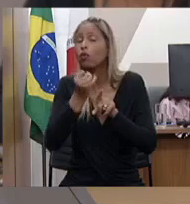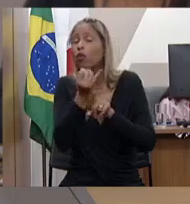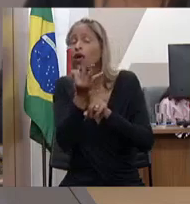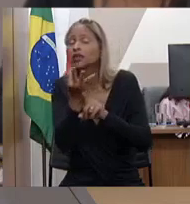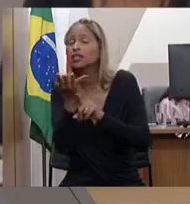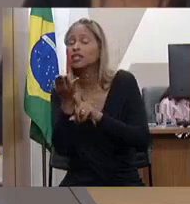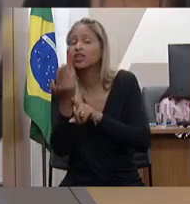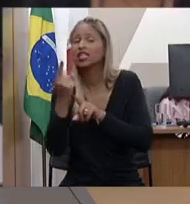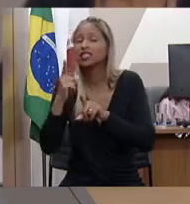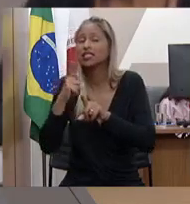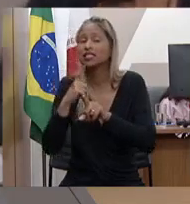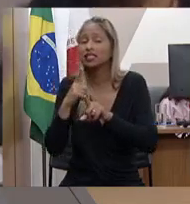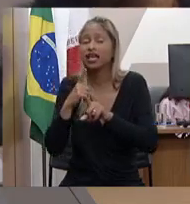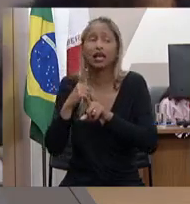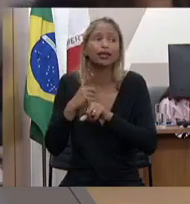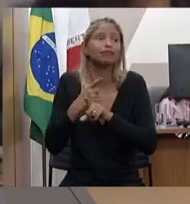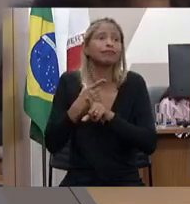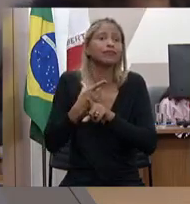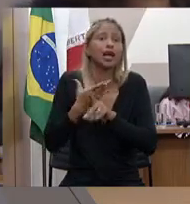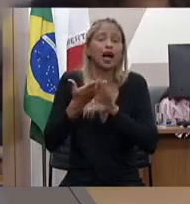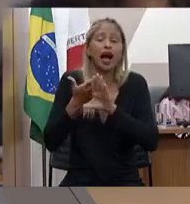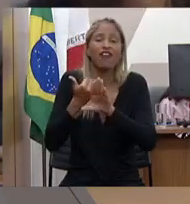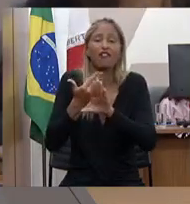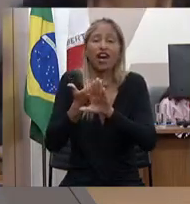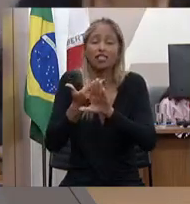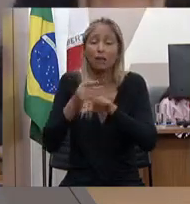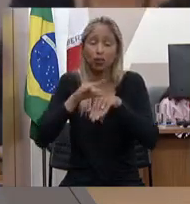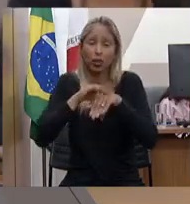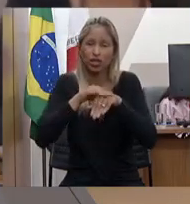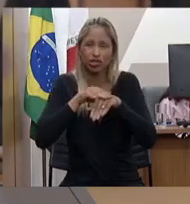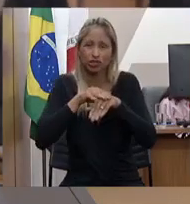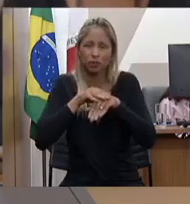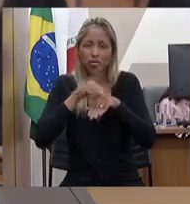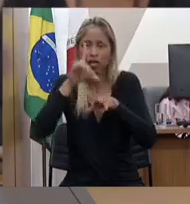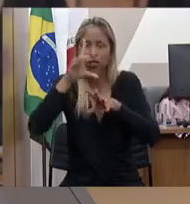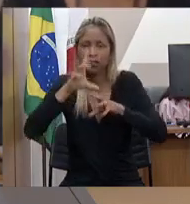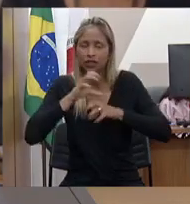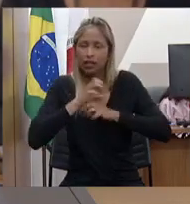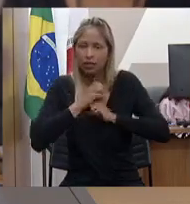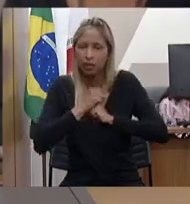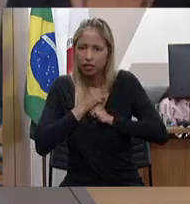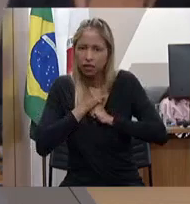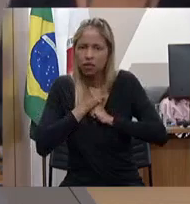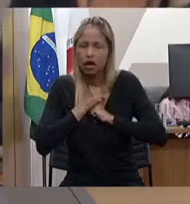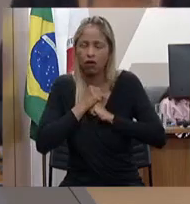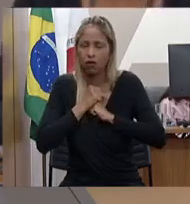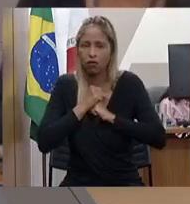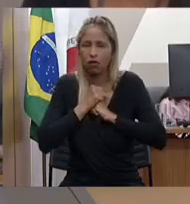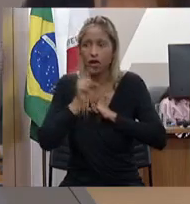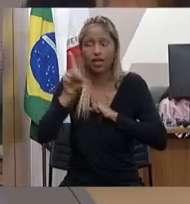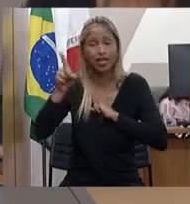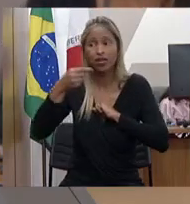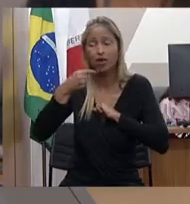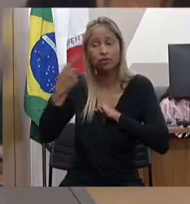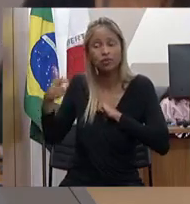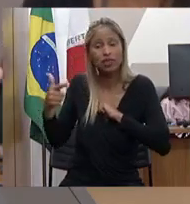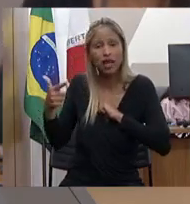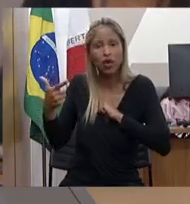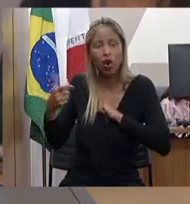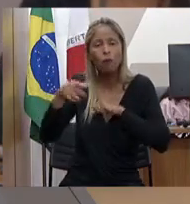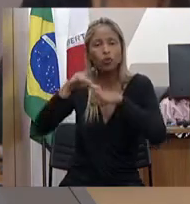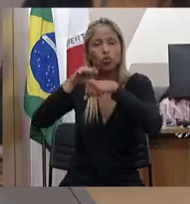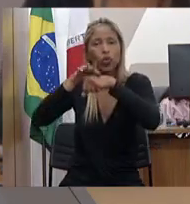você tem um monte milhares de afastamentos por exemplo por depressão que não são considerados